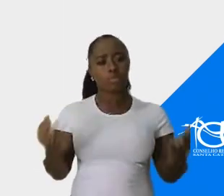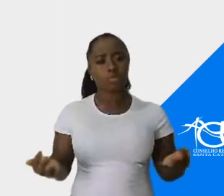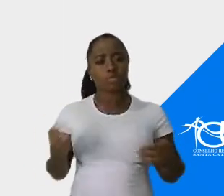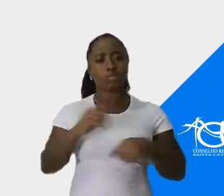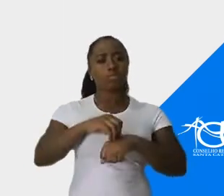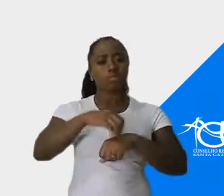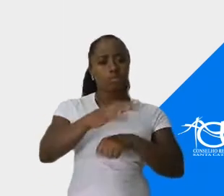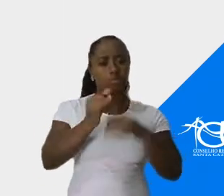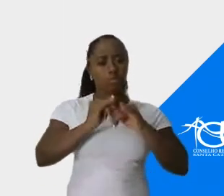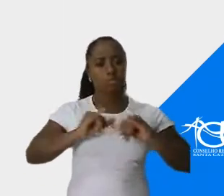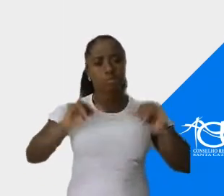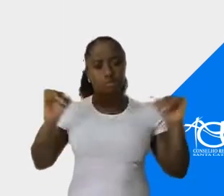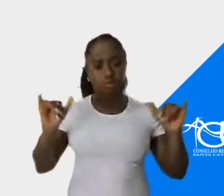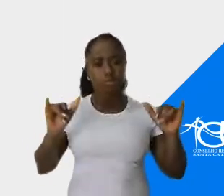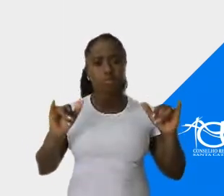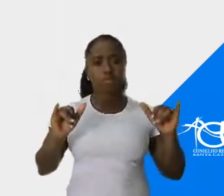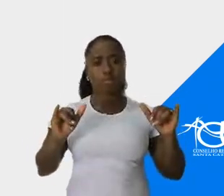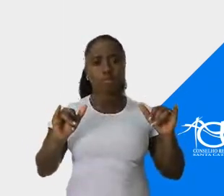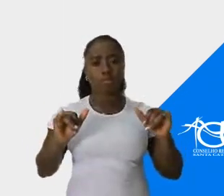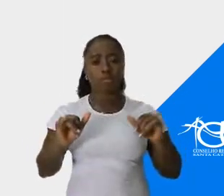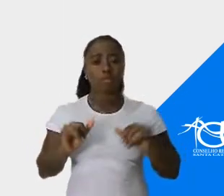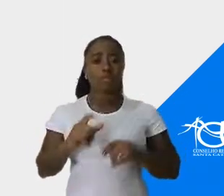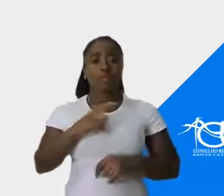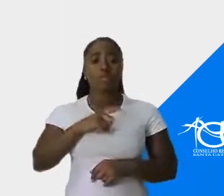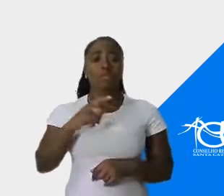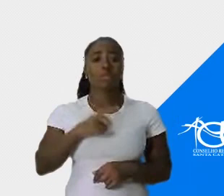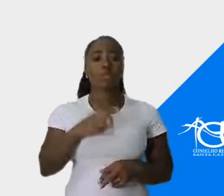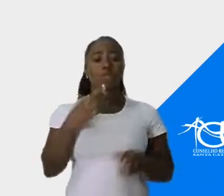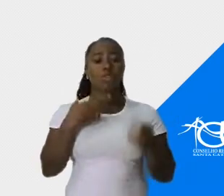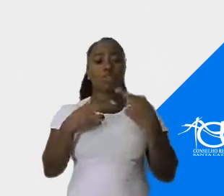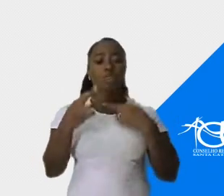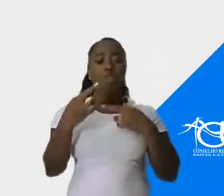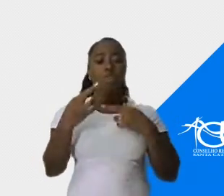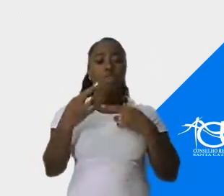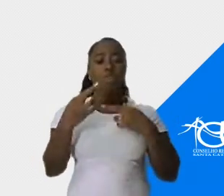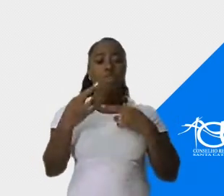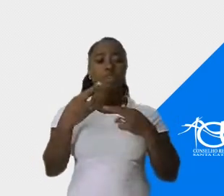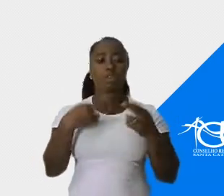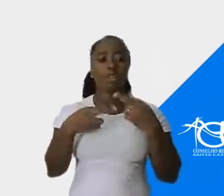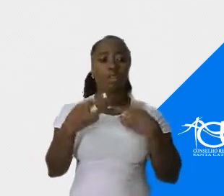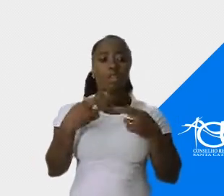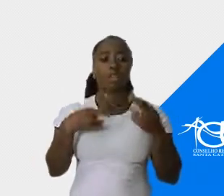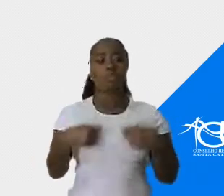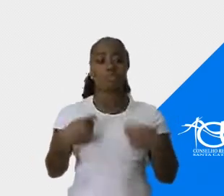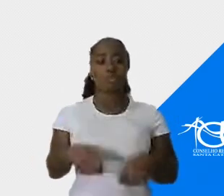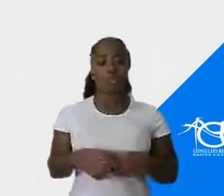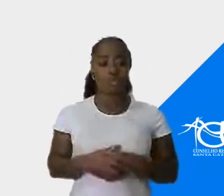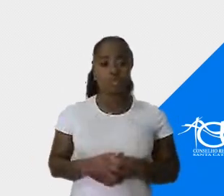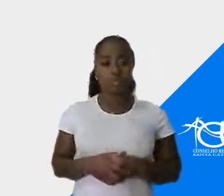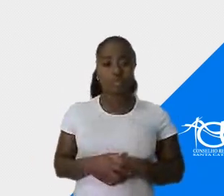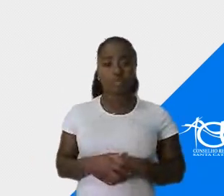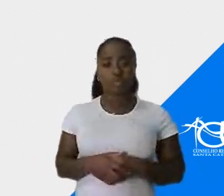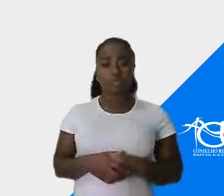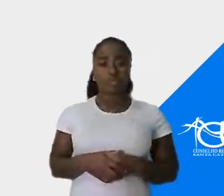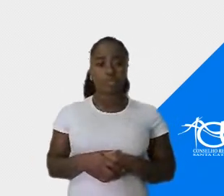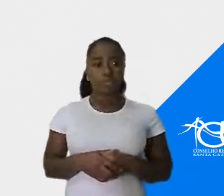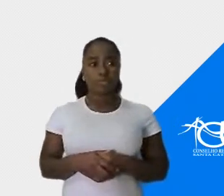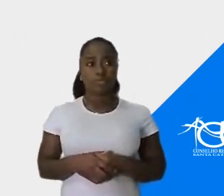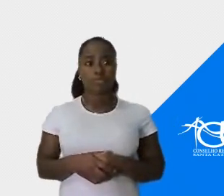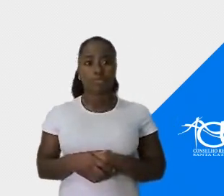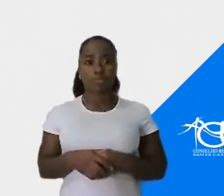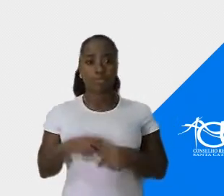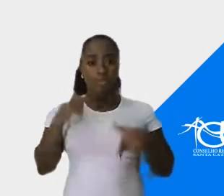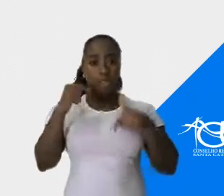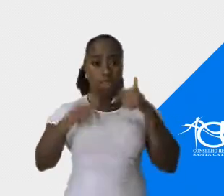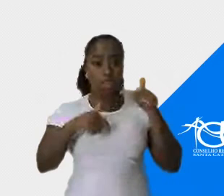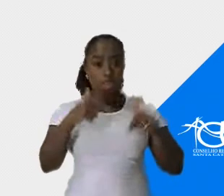relação intrínseca e absolutamente necessária que quem trabalha no trânsito, especialmente quem trabalha em avaliação psicológica no trânsito, tenha